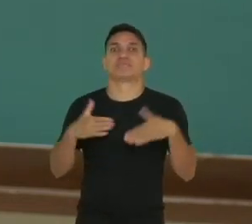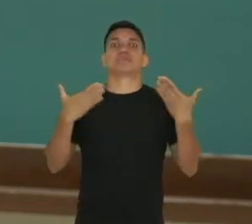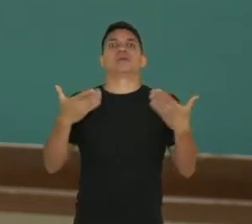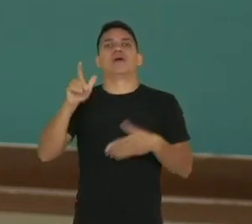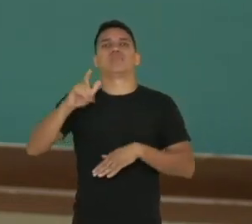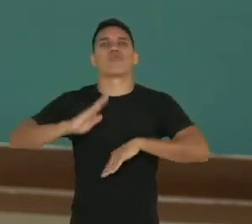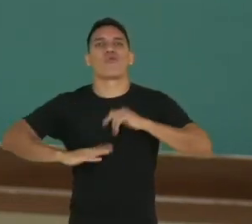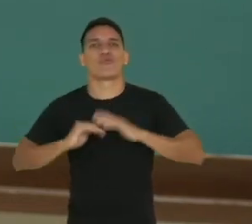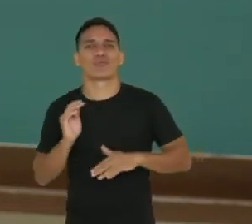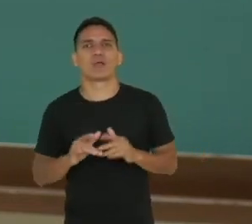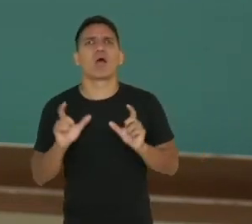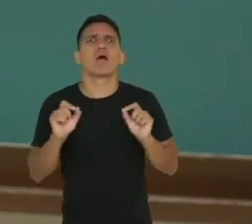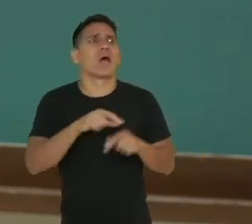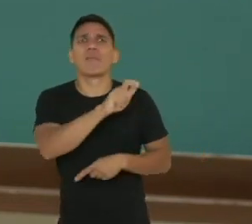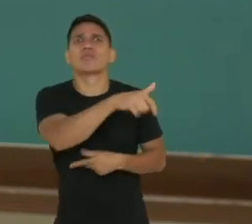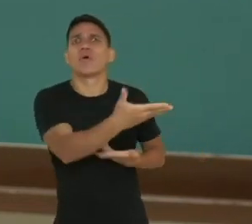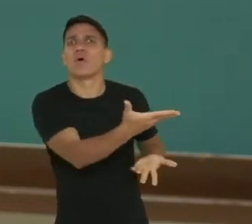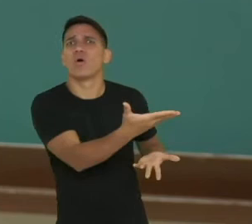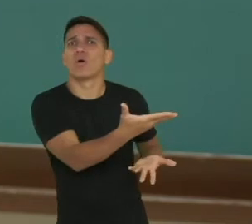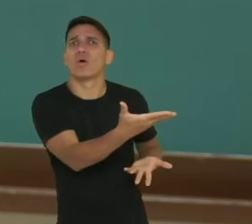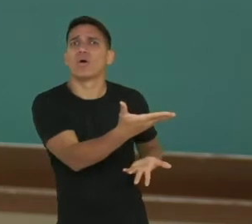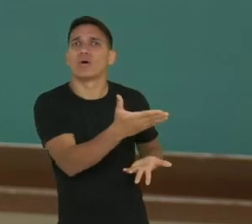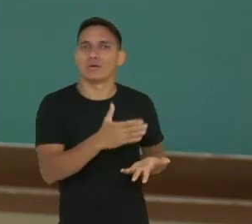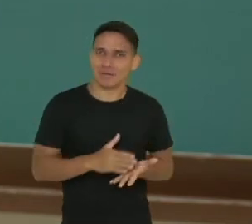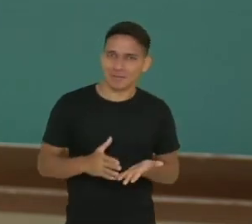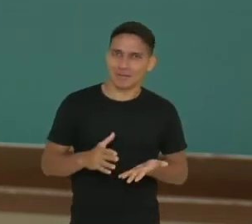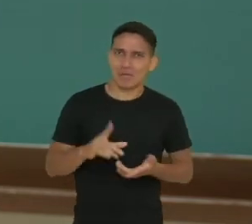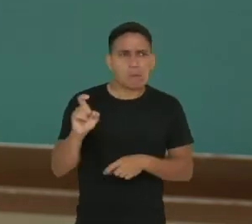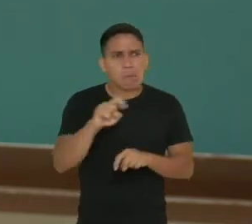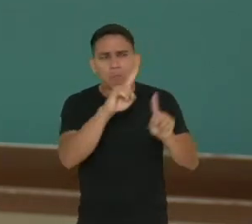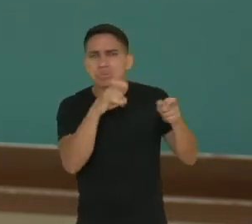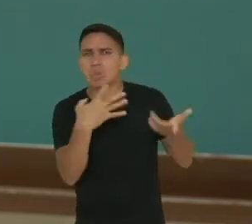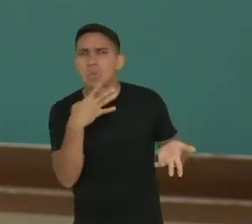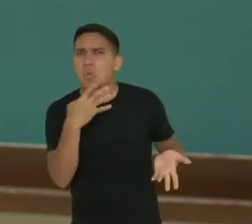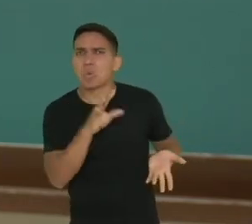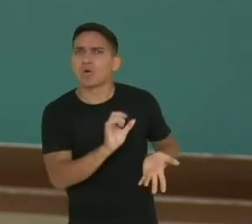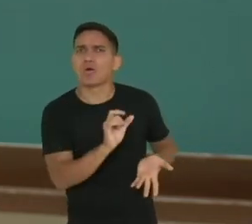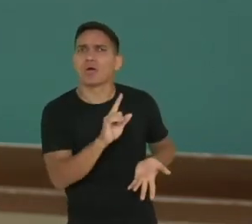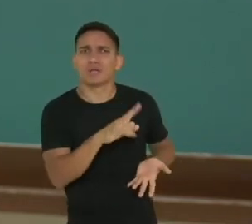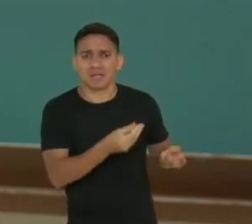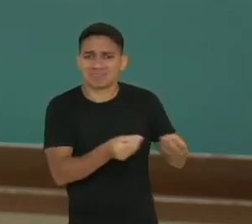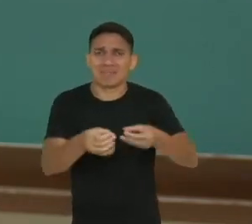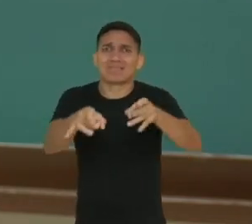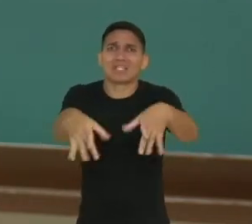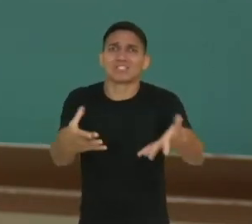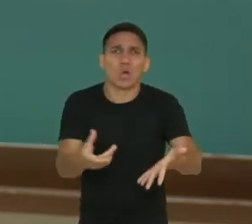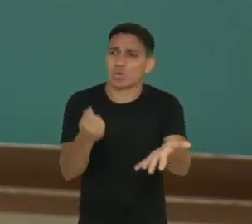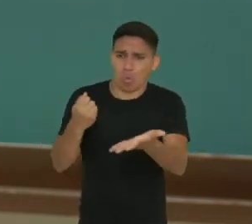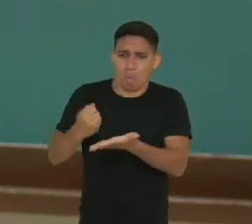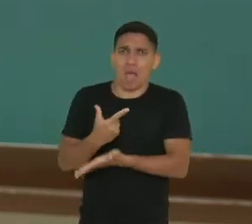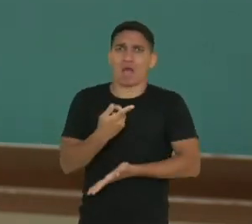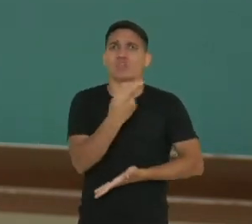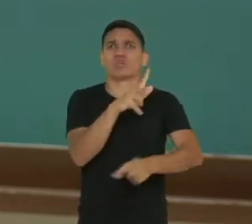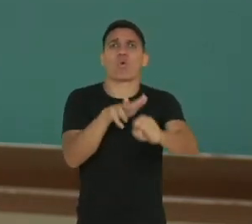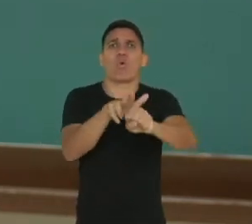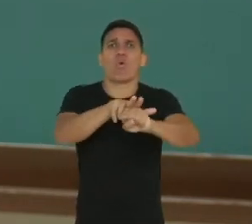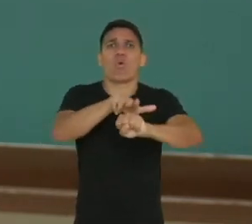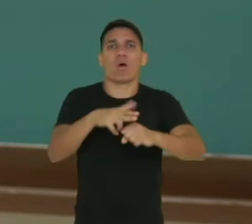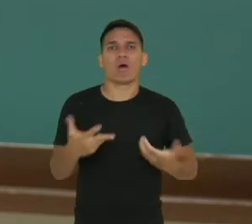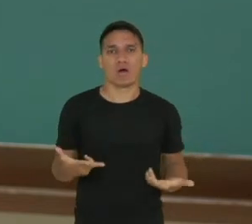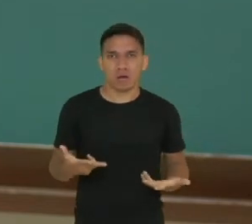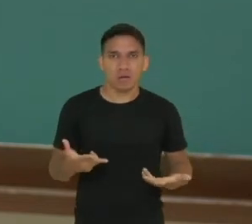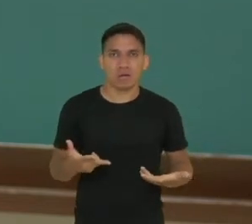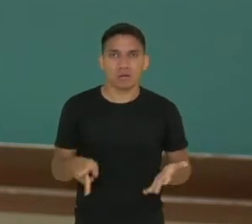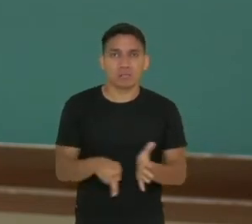né? Então quem é essa pessoa, né? Desconhecida, inclusive que te deixou aqui e não pagou pelo corte, né?